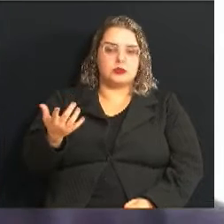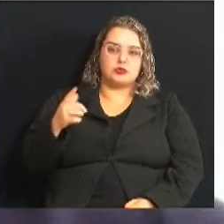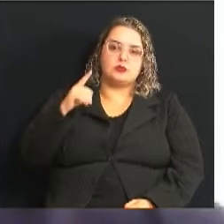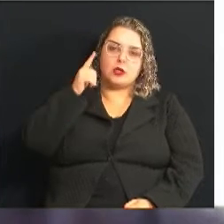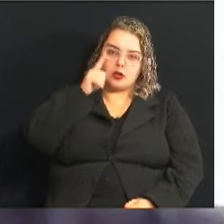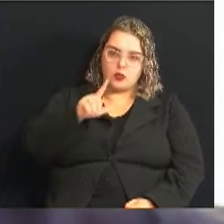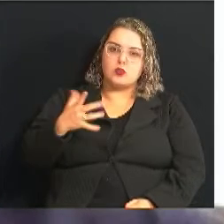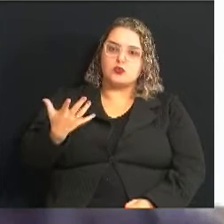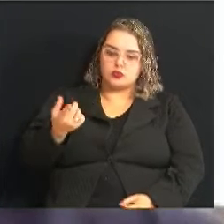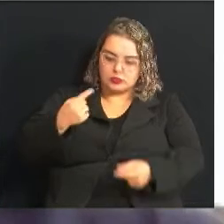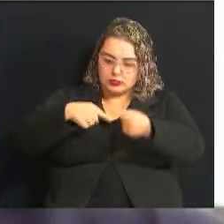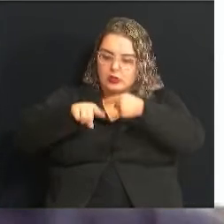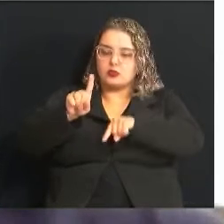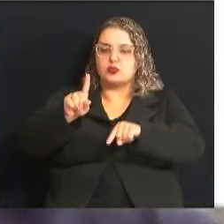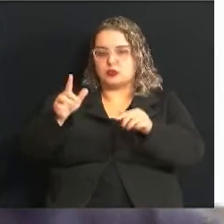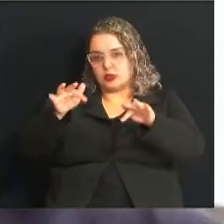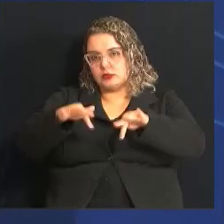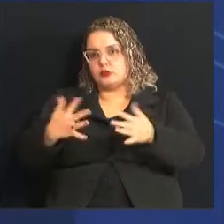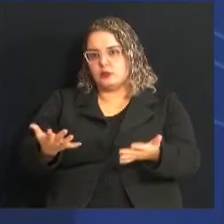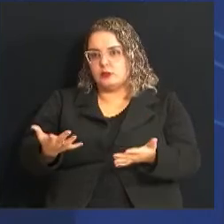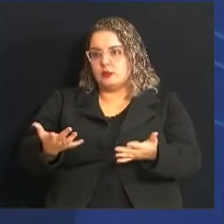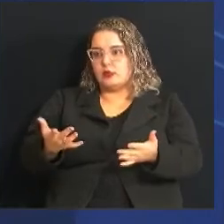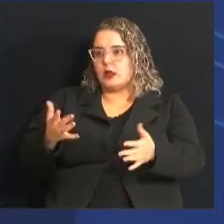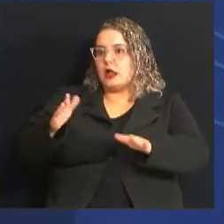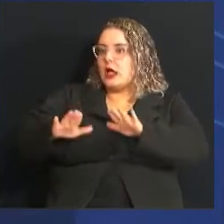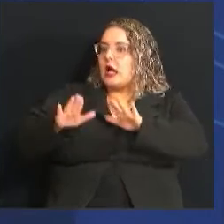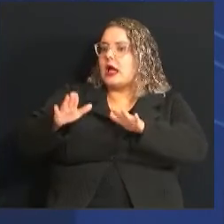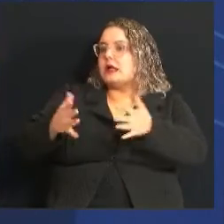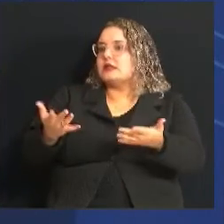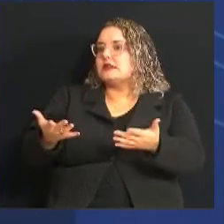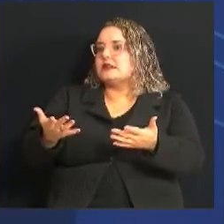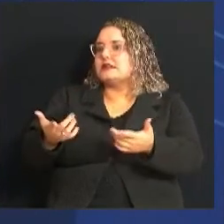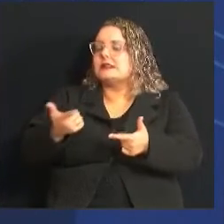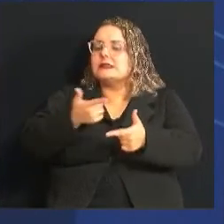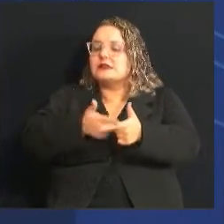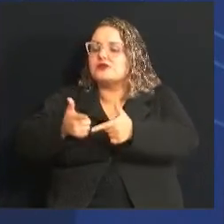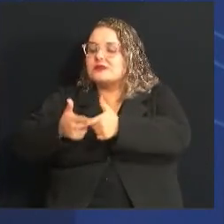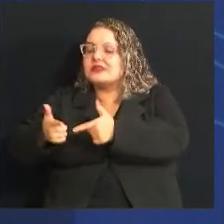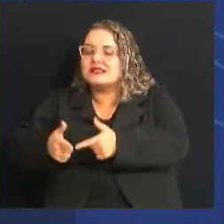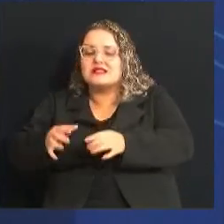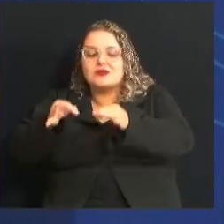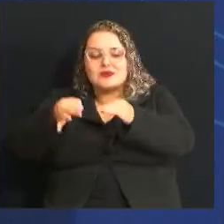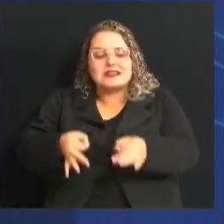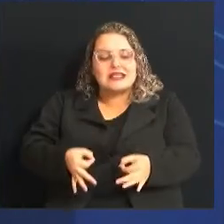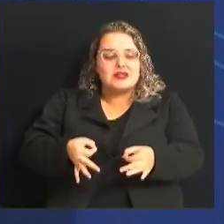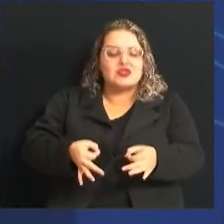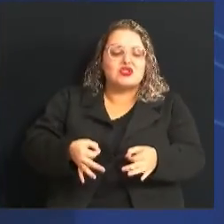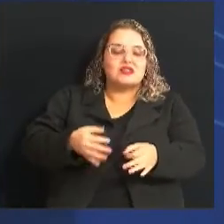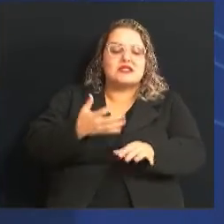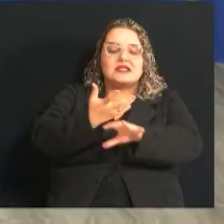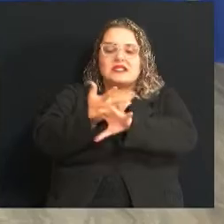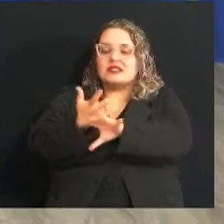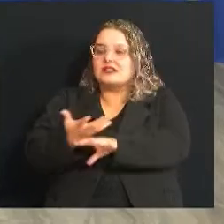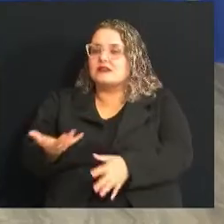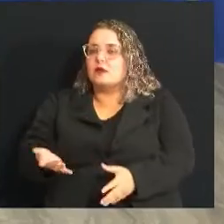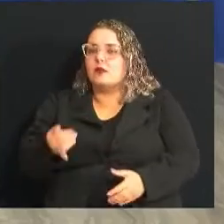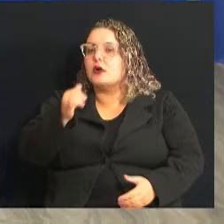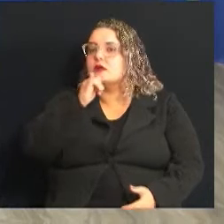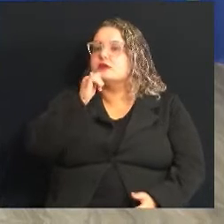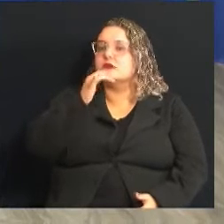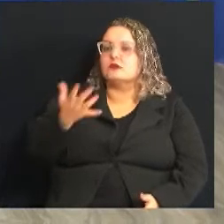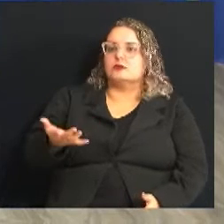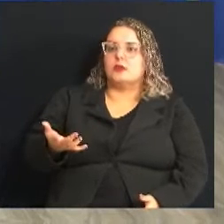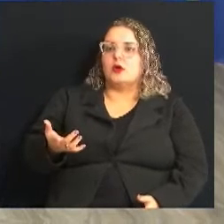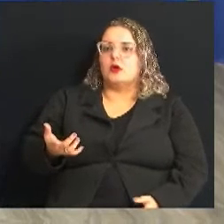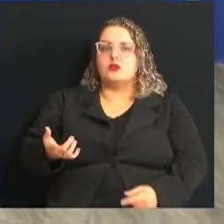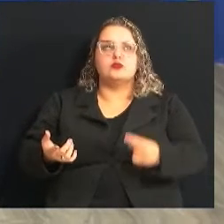um sucesso aí no final. Como fazer, de repente, a divisão certa das matérias? Por exemplo, num dia só uma,